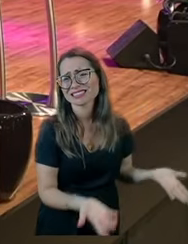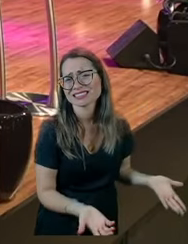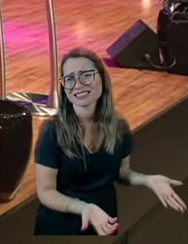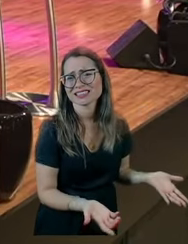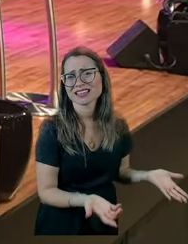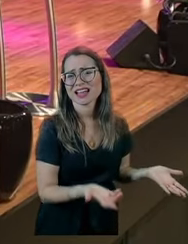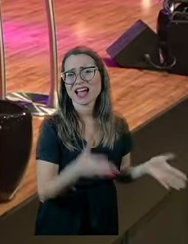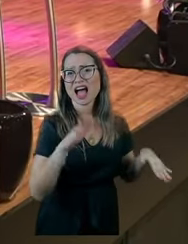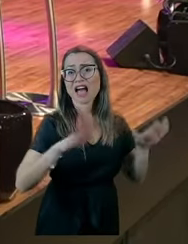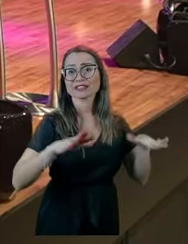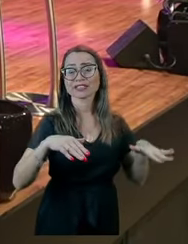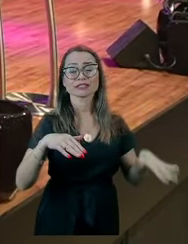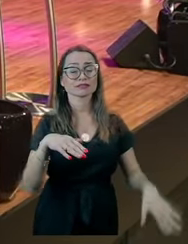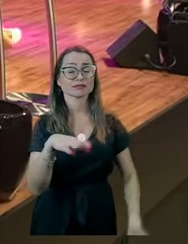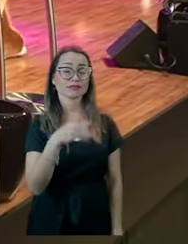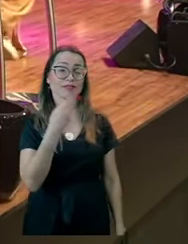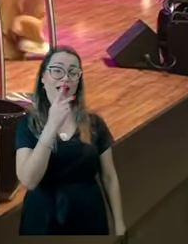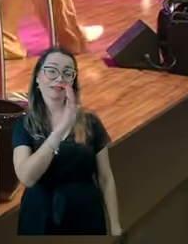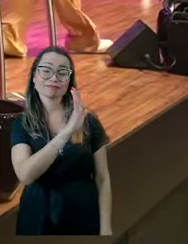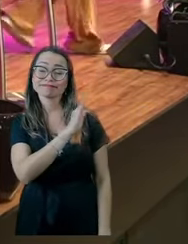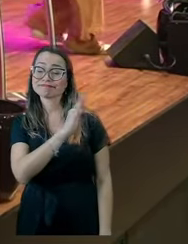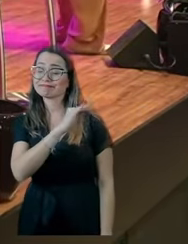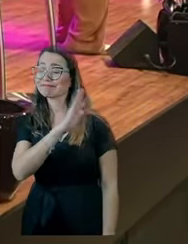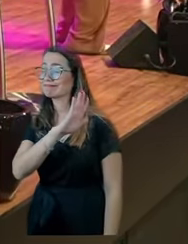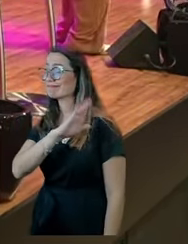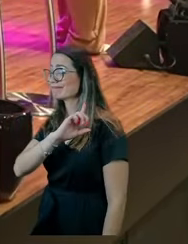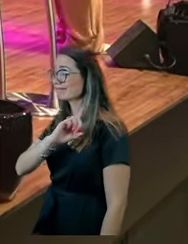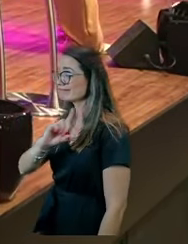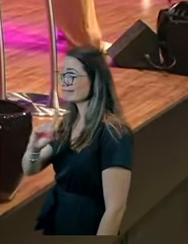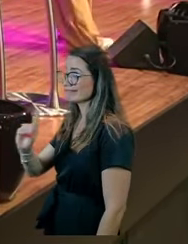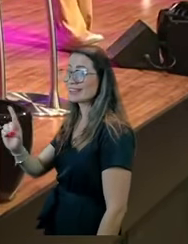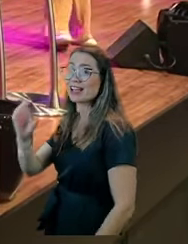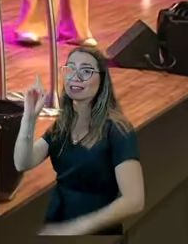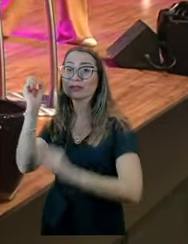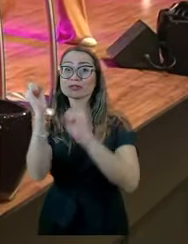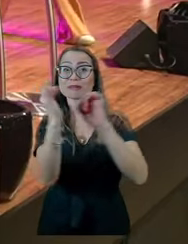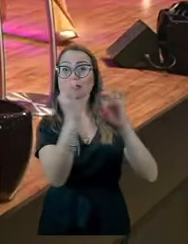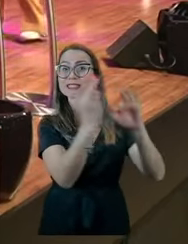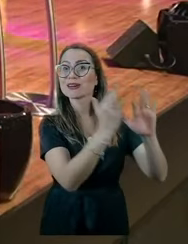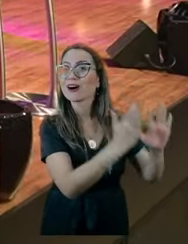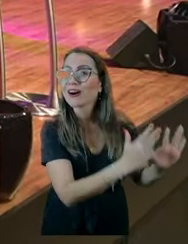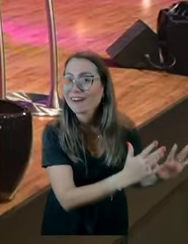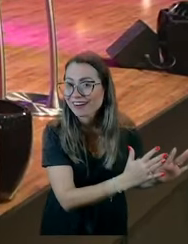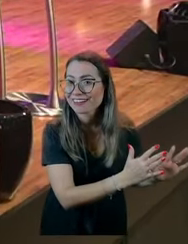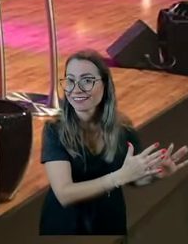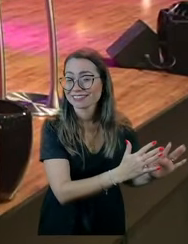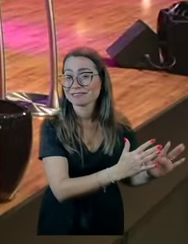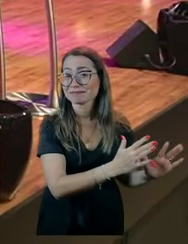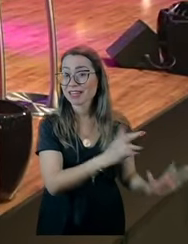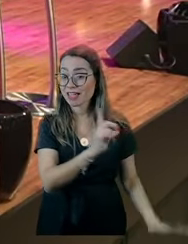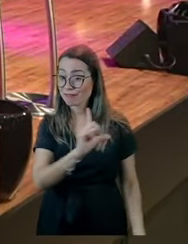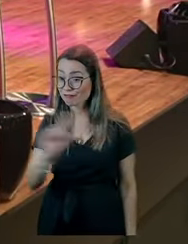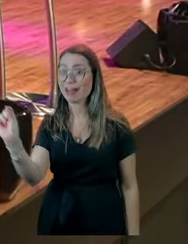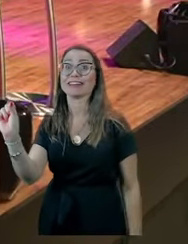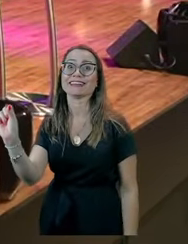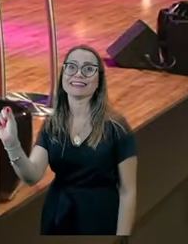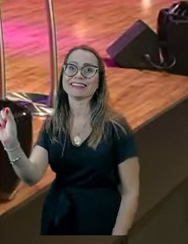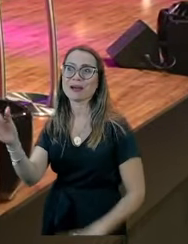Às vezes você vai ter que dar tchau para esse fio. Tchau, amiga, Deus te abençoe, segue o teu propósito. Se liga